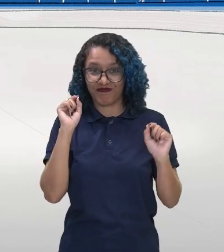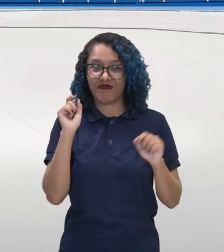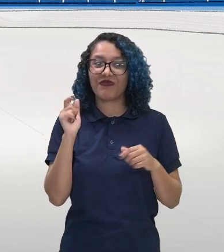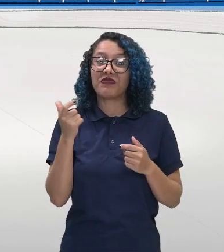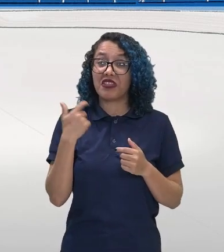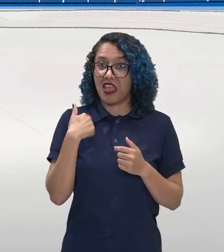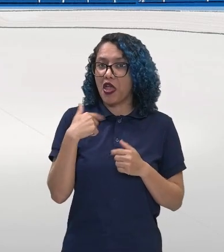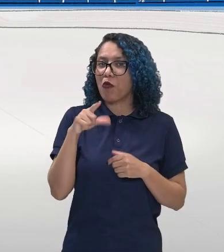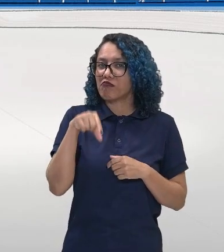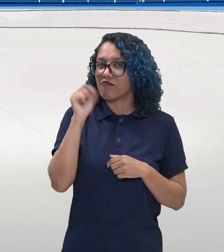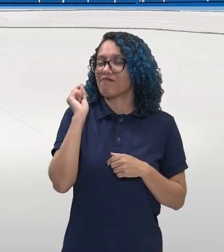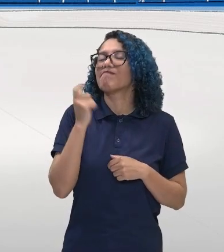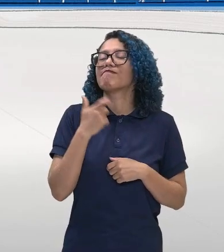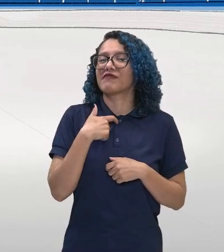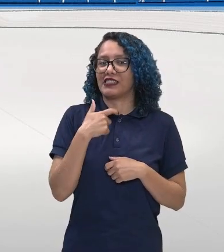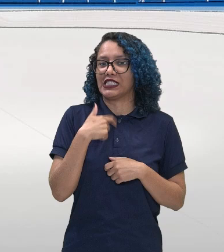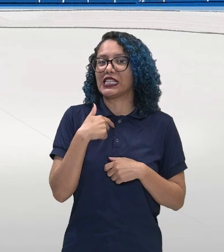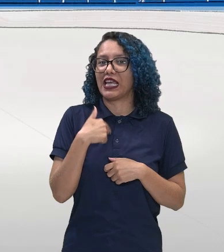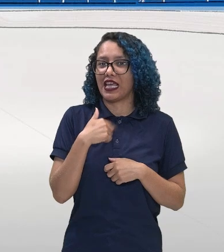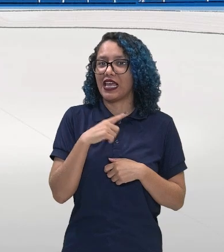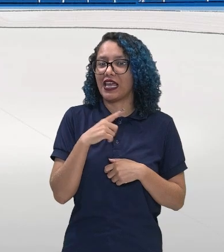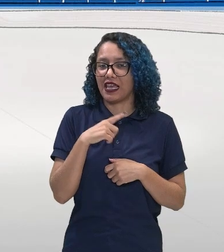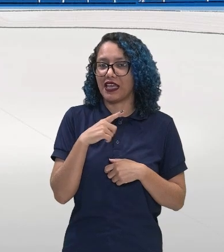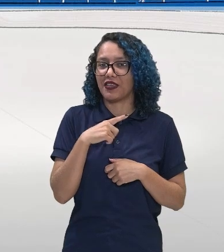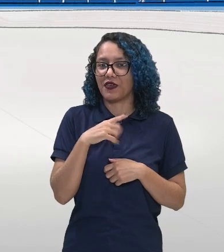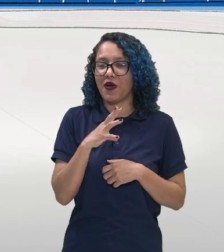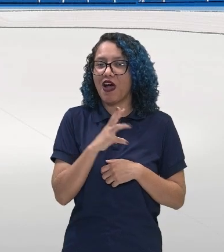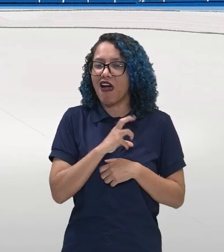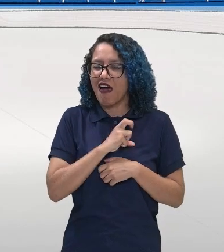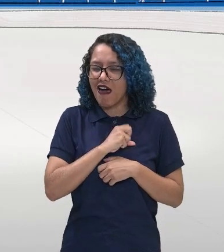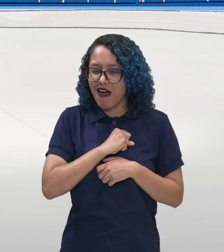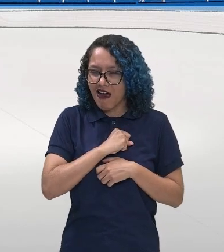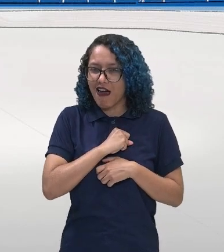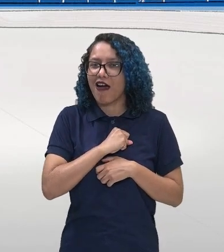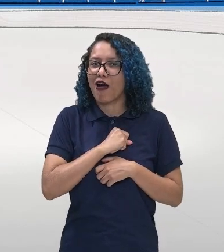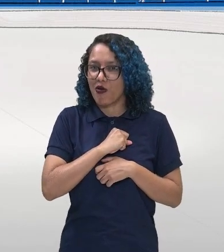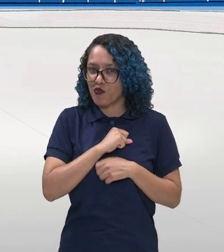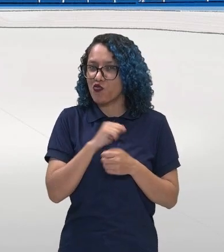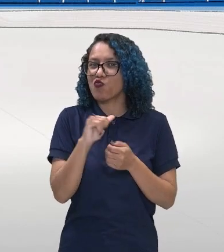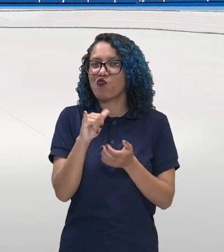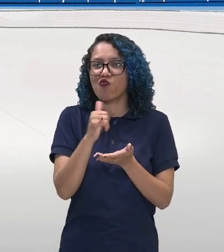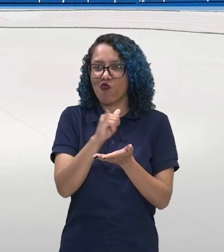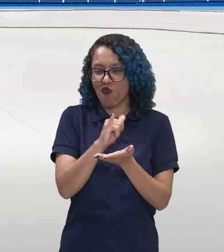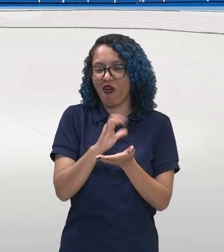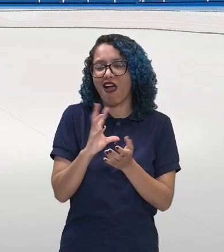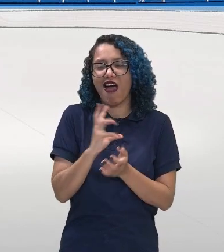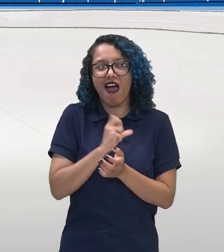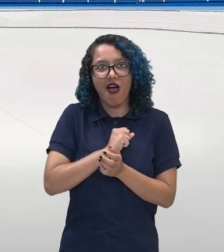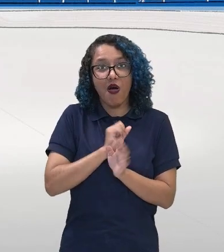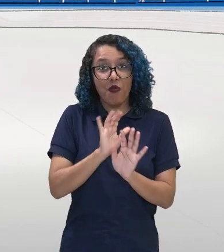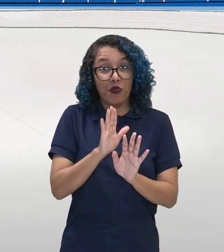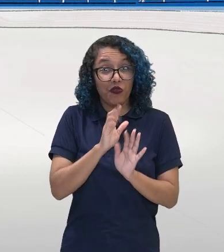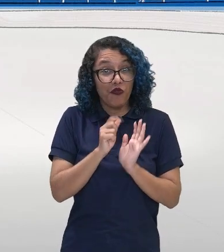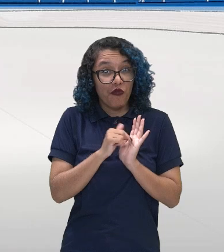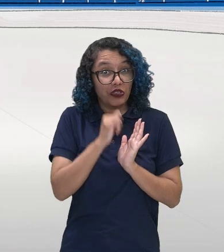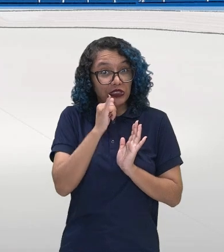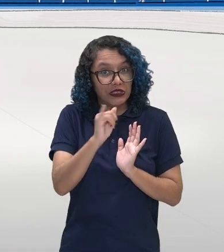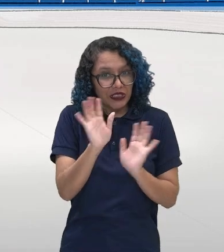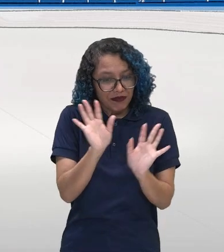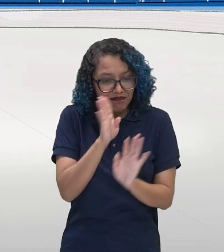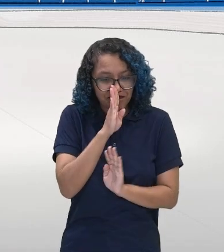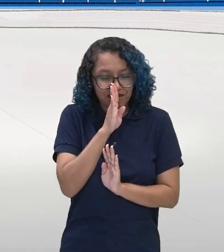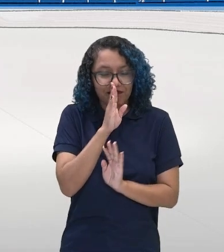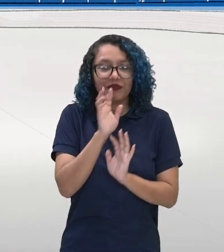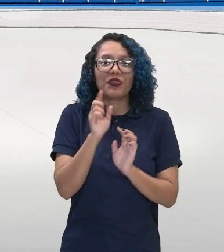tem vamos dizer, um amor, né, por um dos bois. Não vou comentar o qual para não, né?